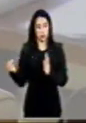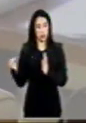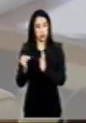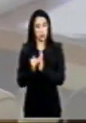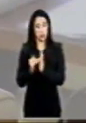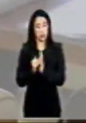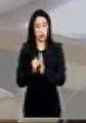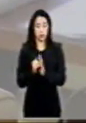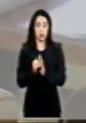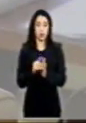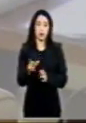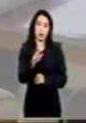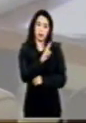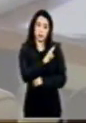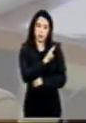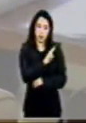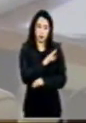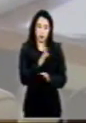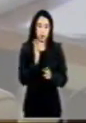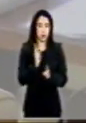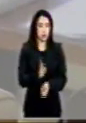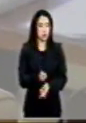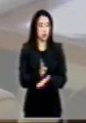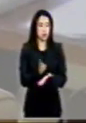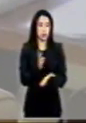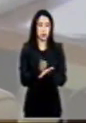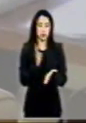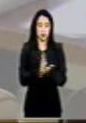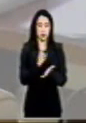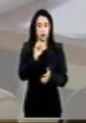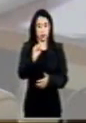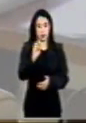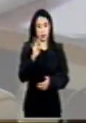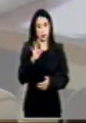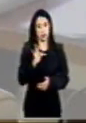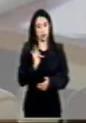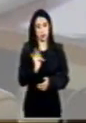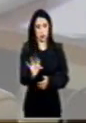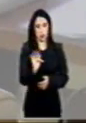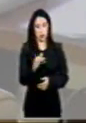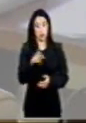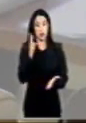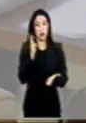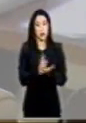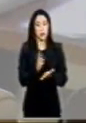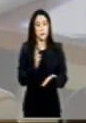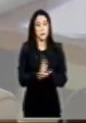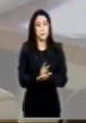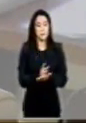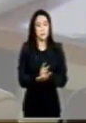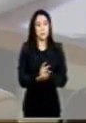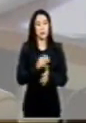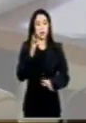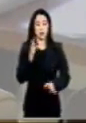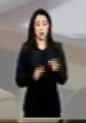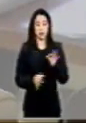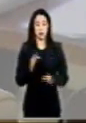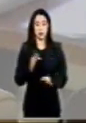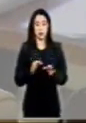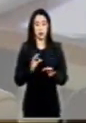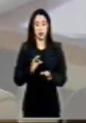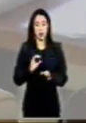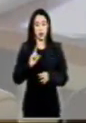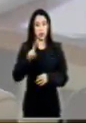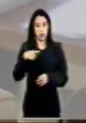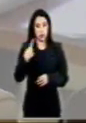Corte. Todavia, apreciando o pedido de reconsideração, o mesmo juiz, alguns dias após, em